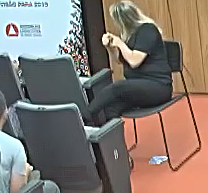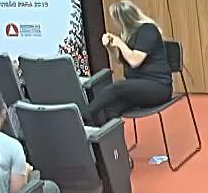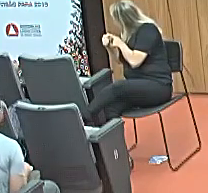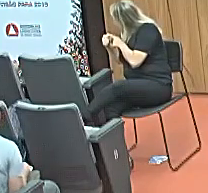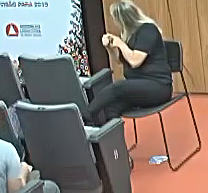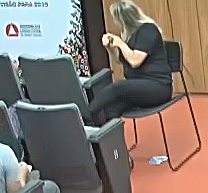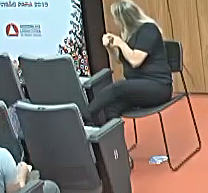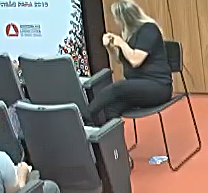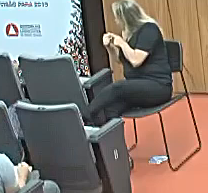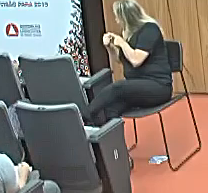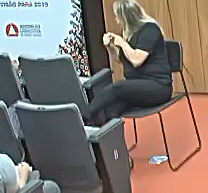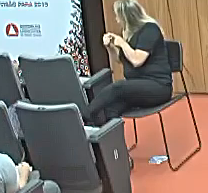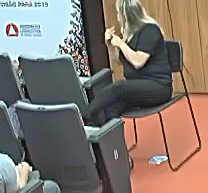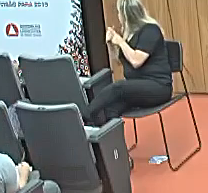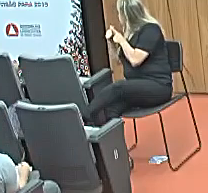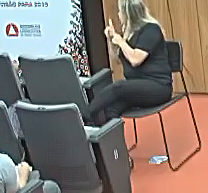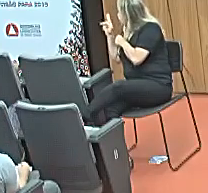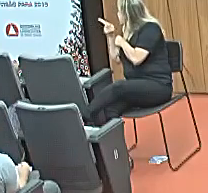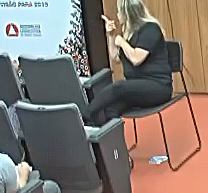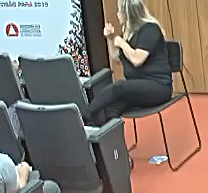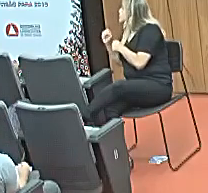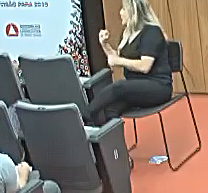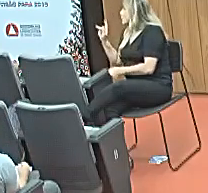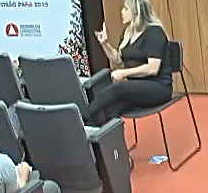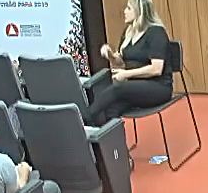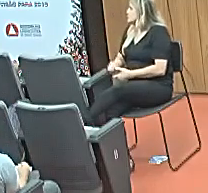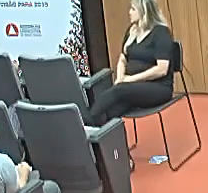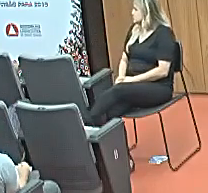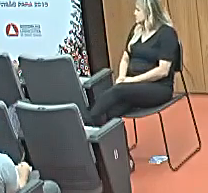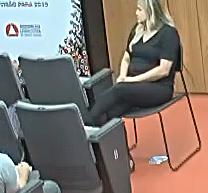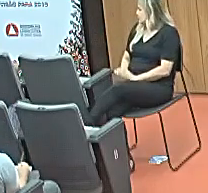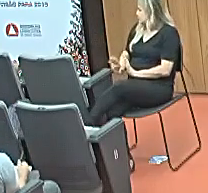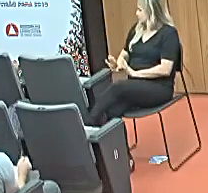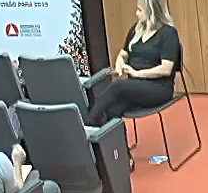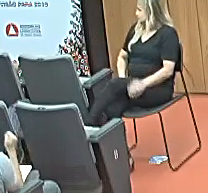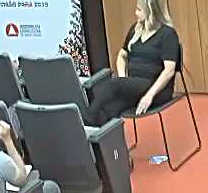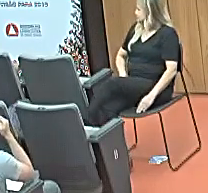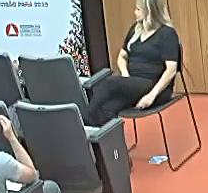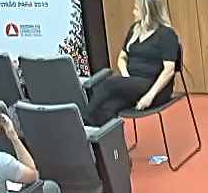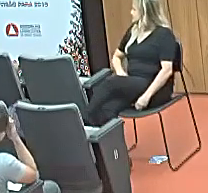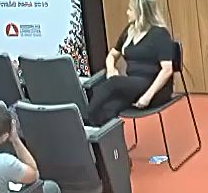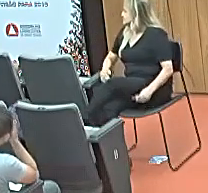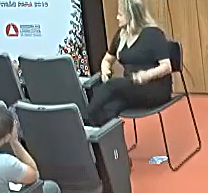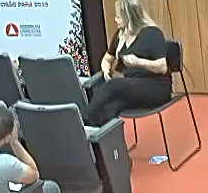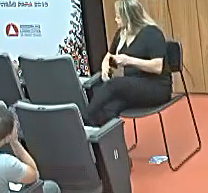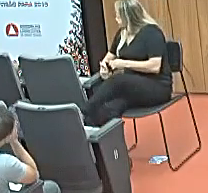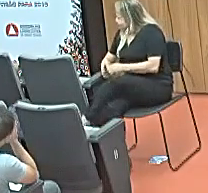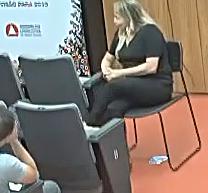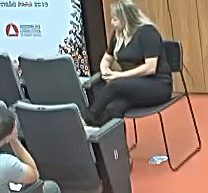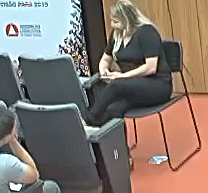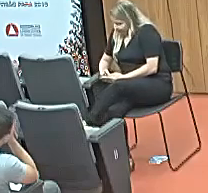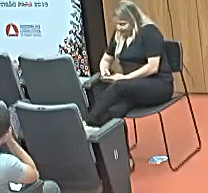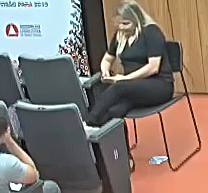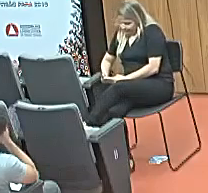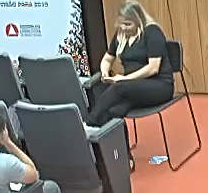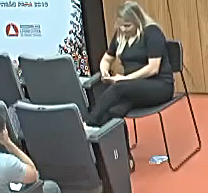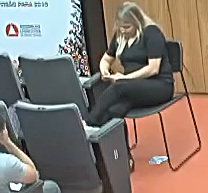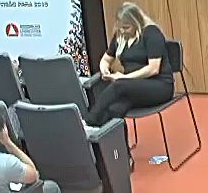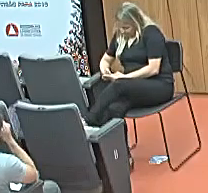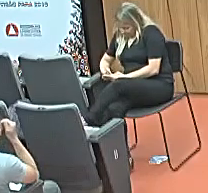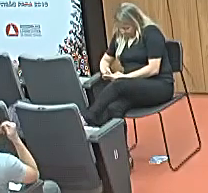o ep propôs ampliar para todo o estado fazer realizar feiras é em todos os em todas as regiões do